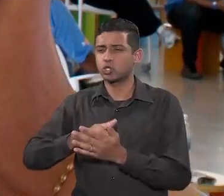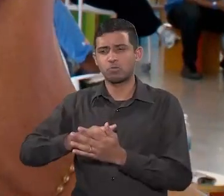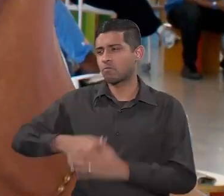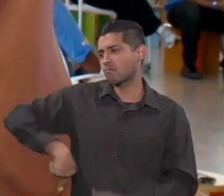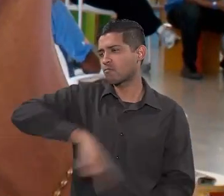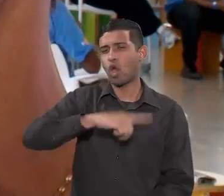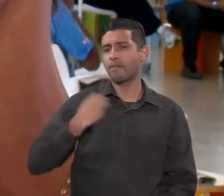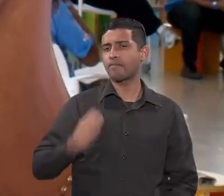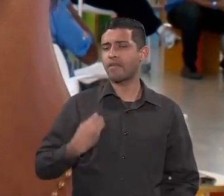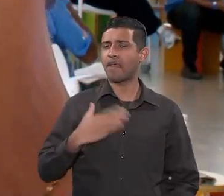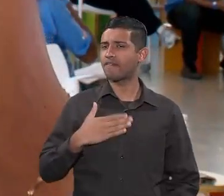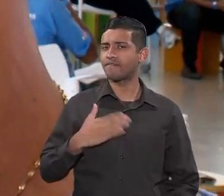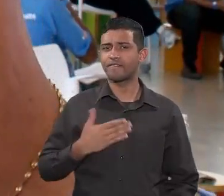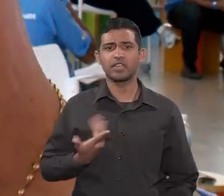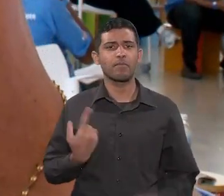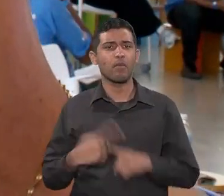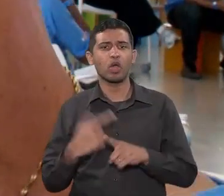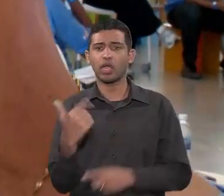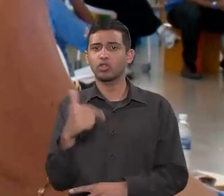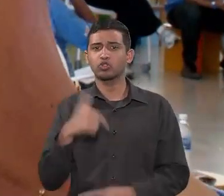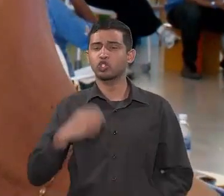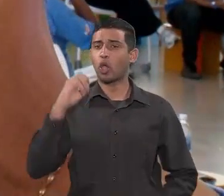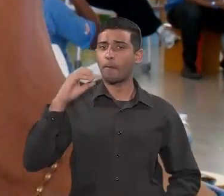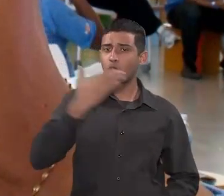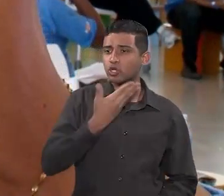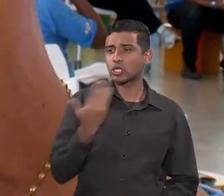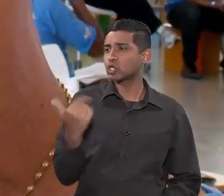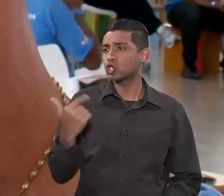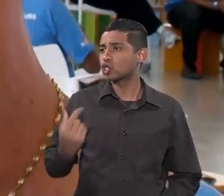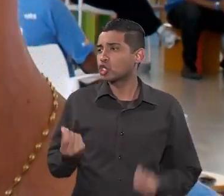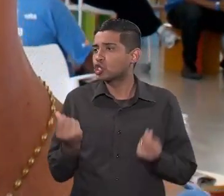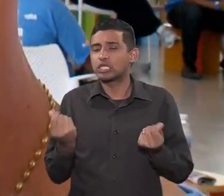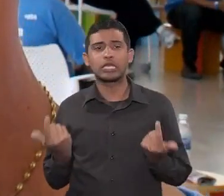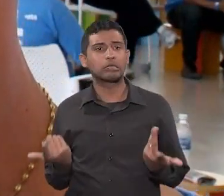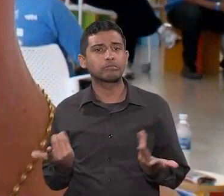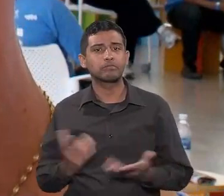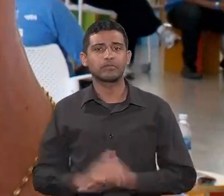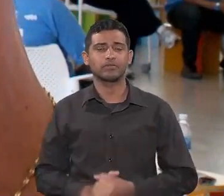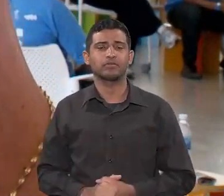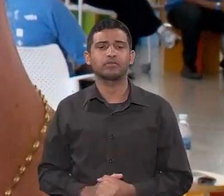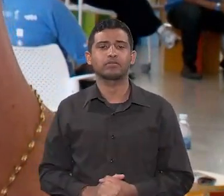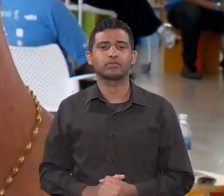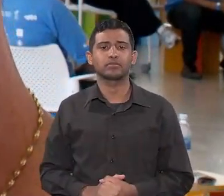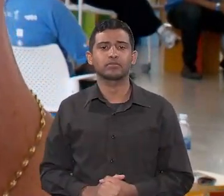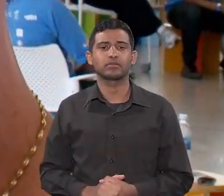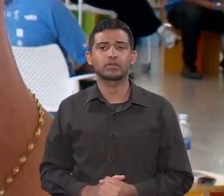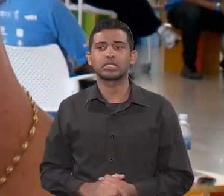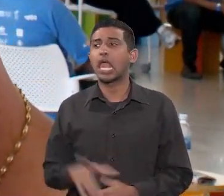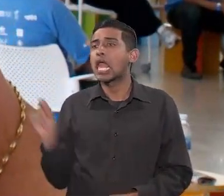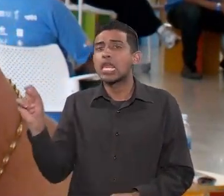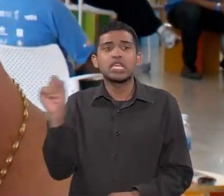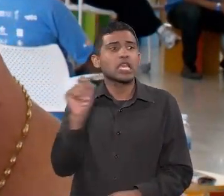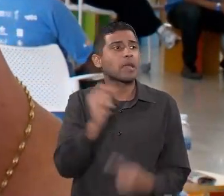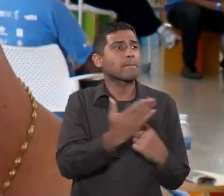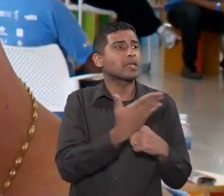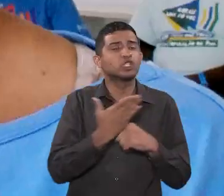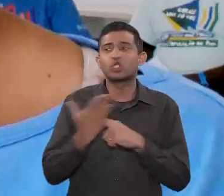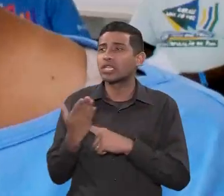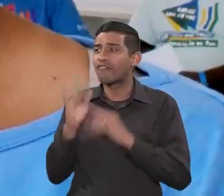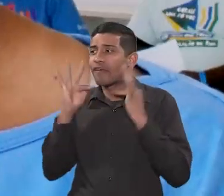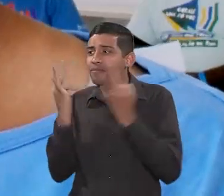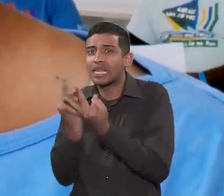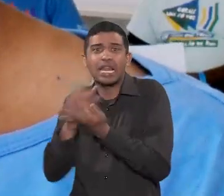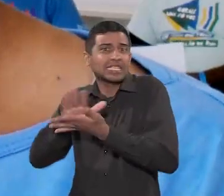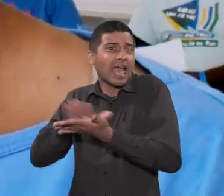eu não tinha oportunidade, não tinha condição e a quem deveria me dar um suporte não me deu.